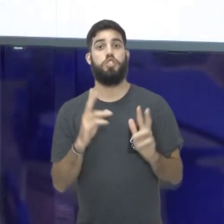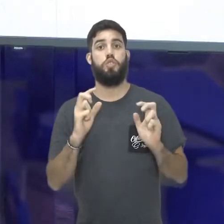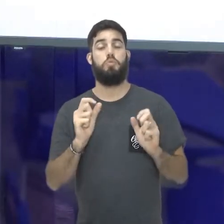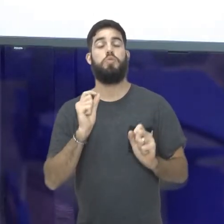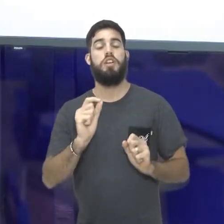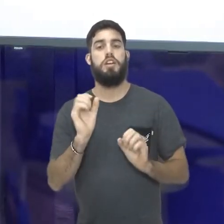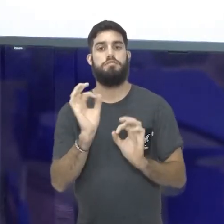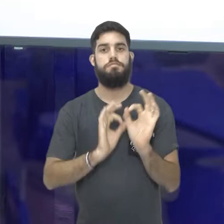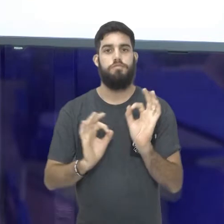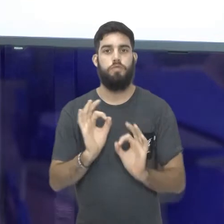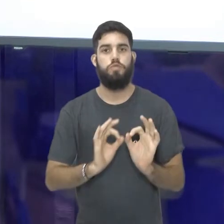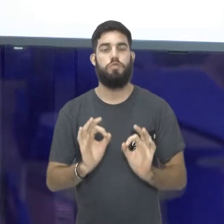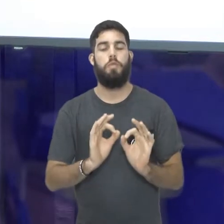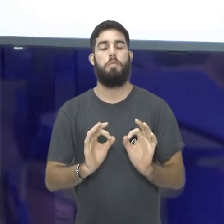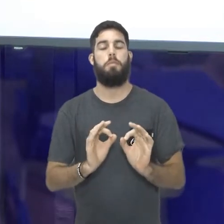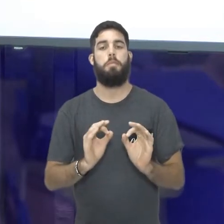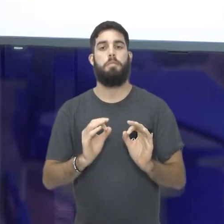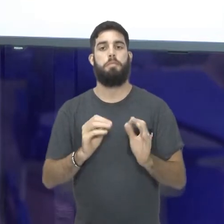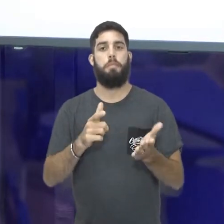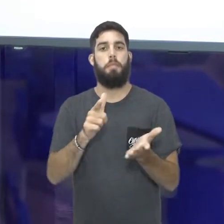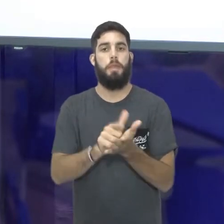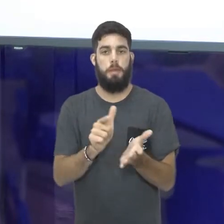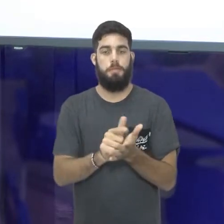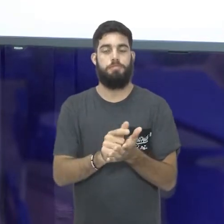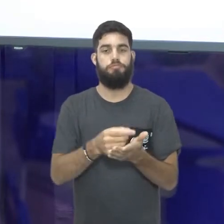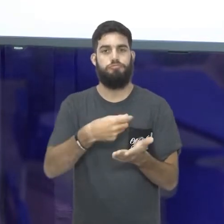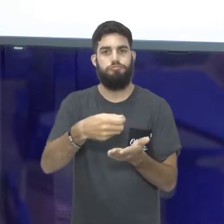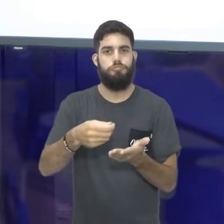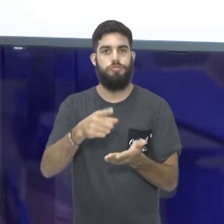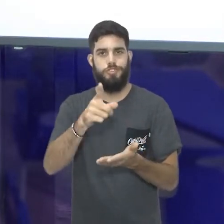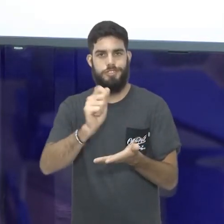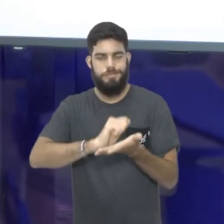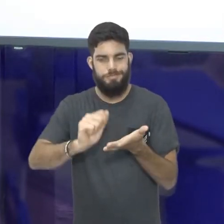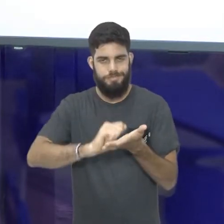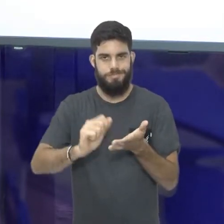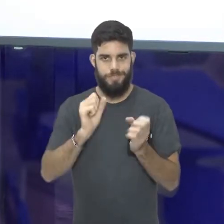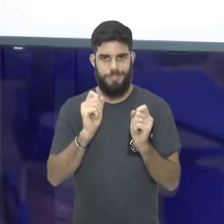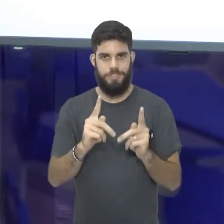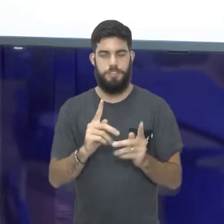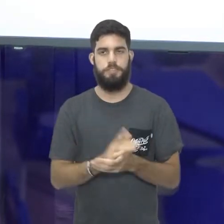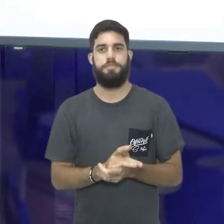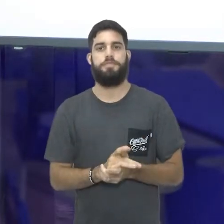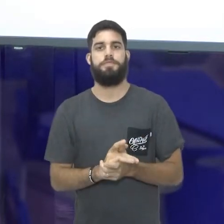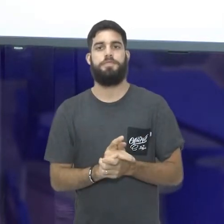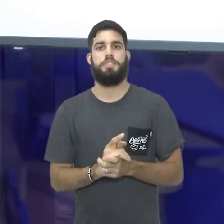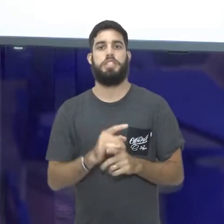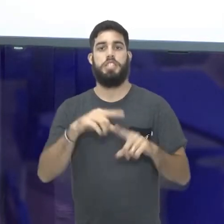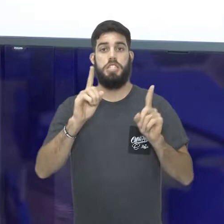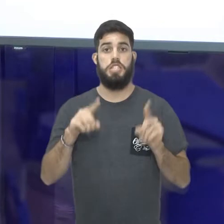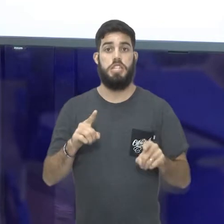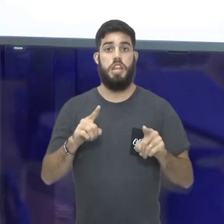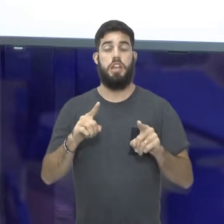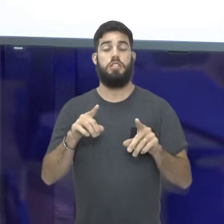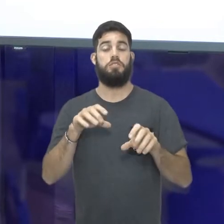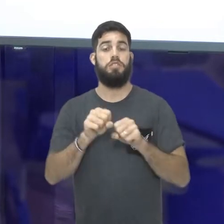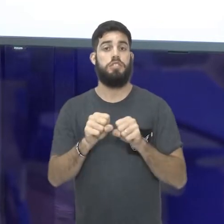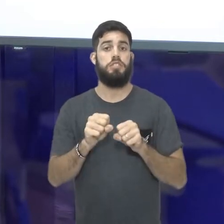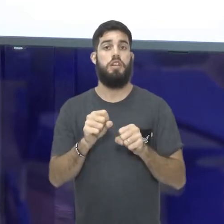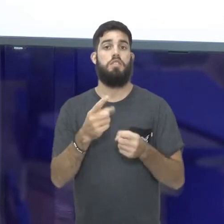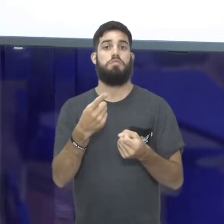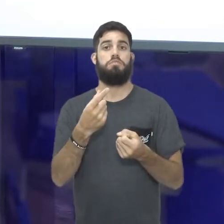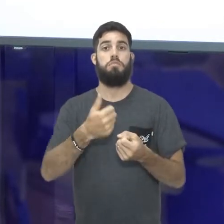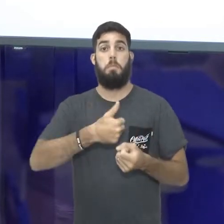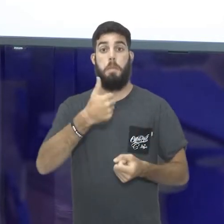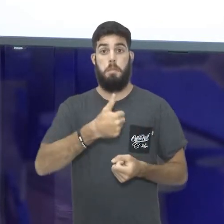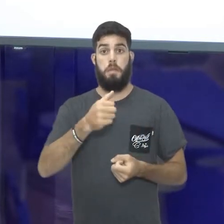ano, que ele vai trazer o conteúdo Sistema de Equações do primeiro grau, com 2 incógnitas, tanto a tradução da